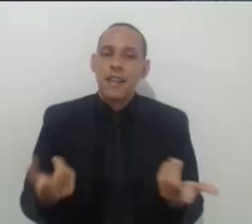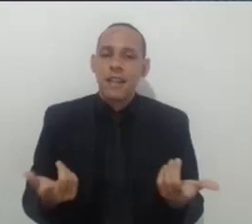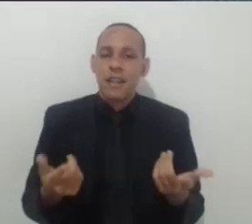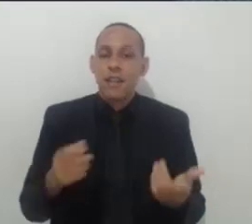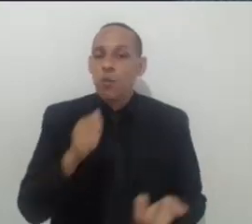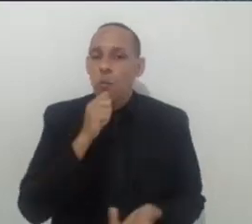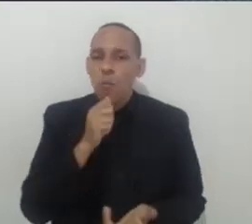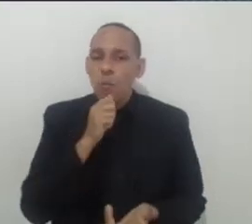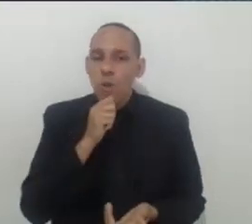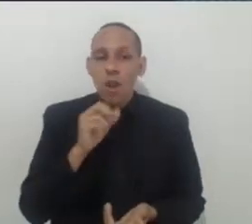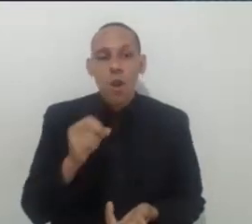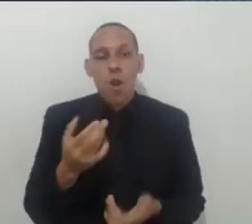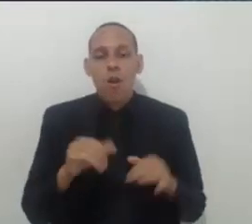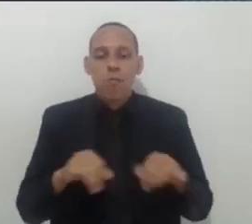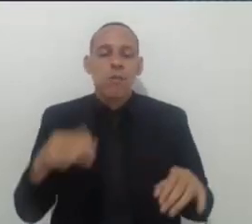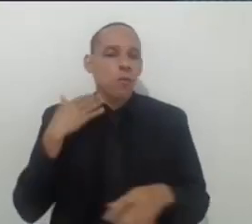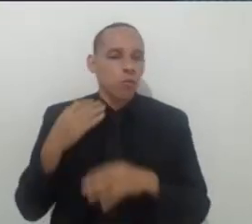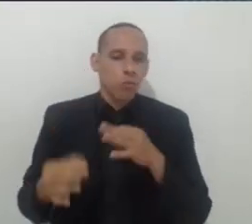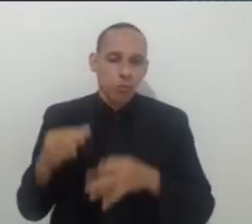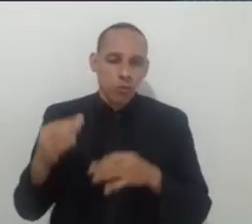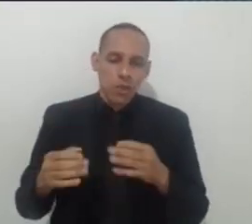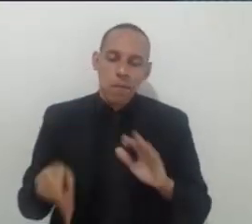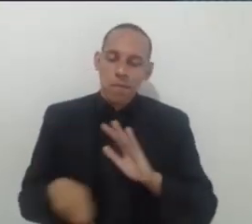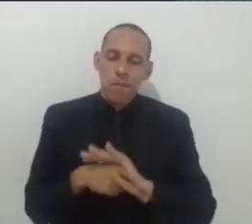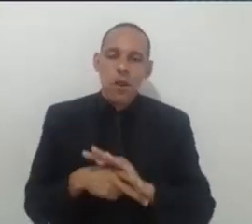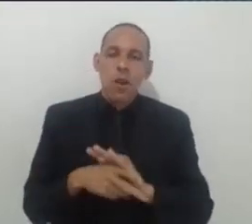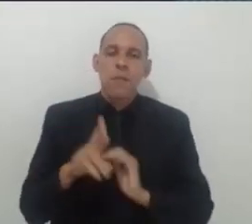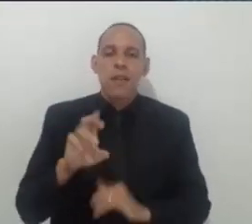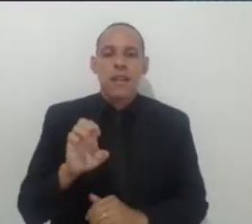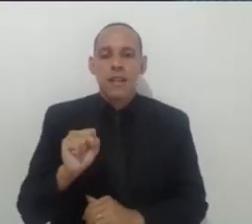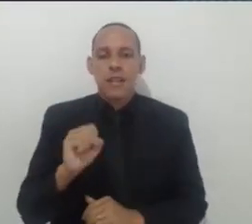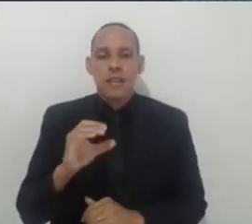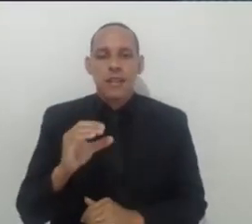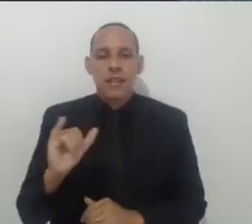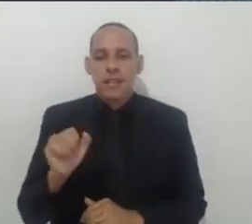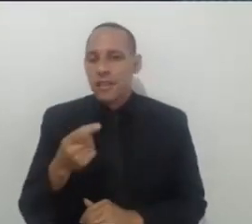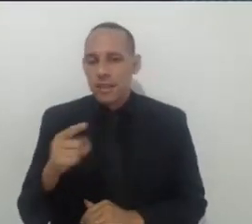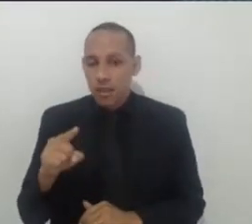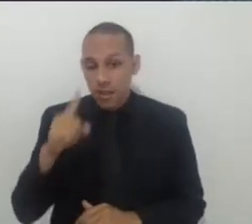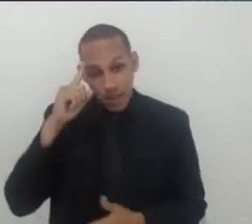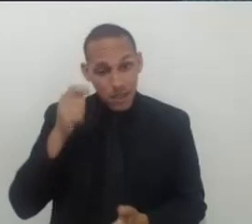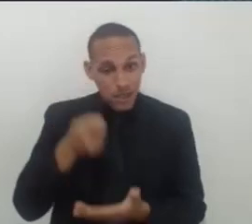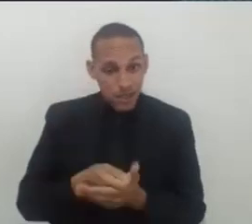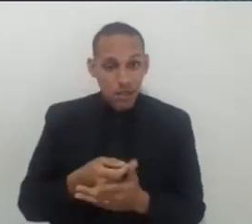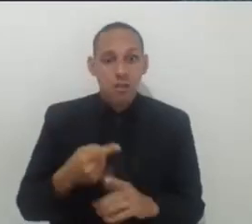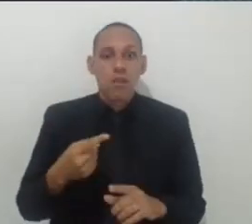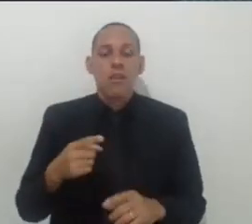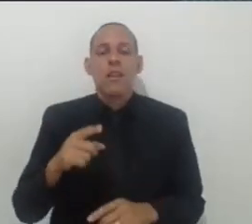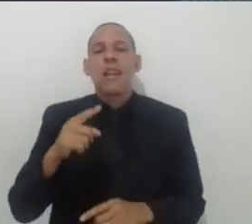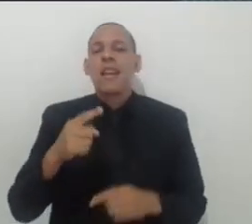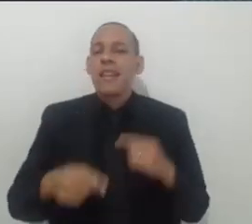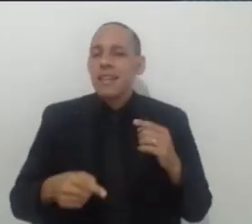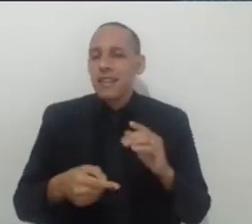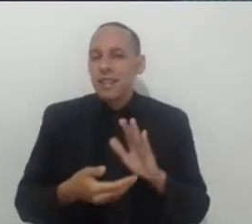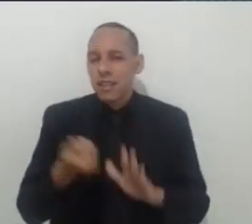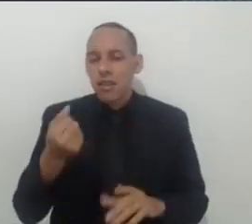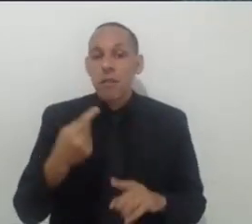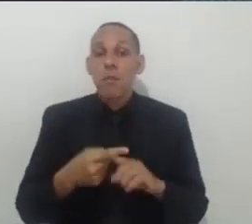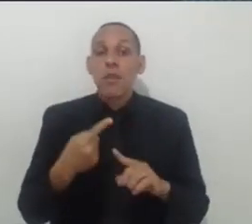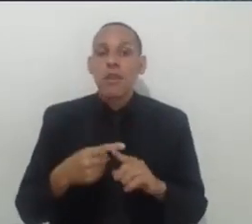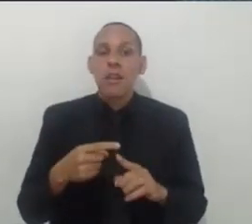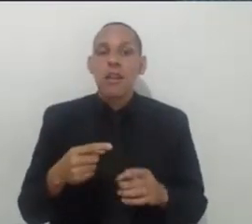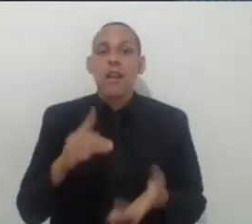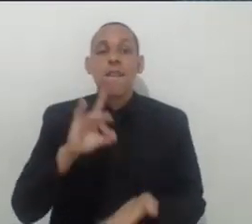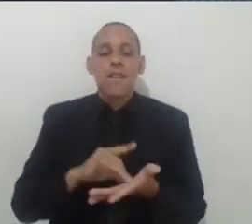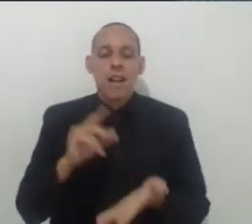procedência da rescisória. A rescisão da decisão por erro de fato é possível nos casos em que o